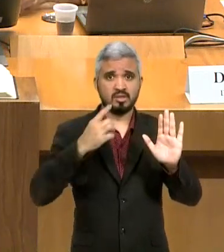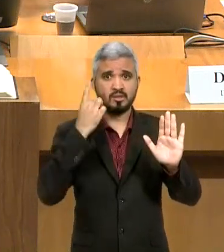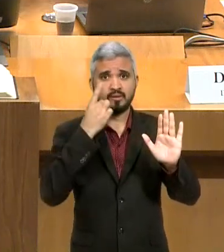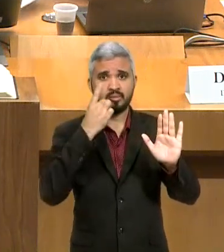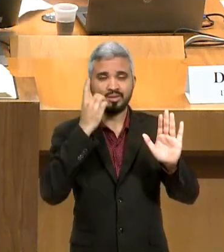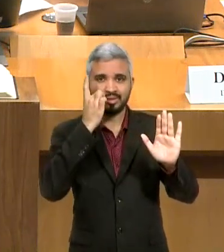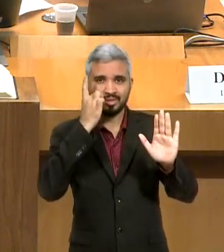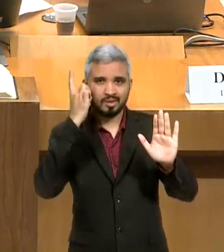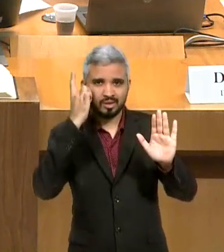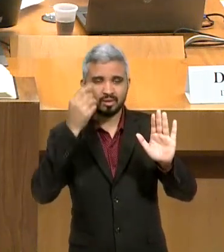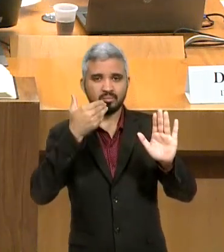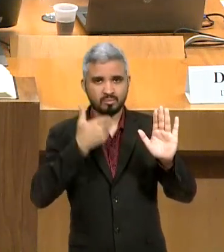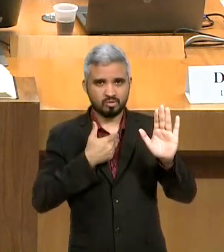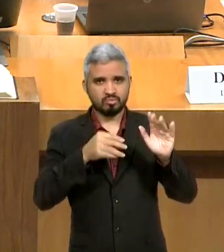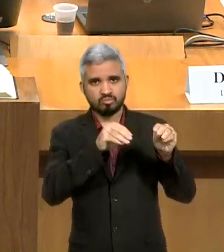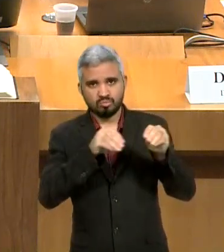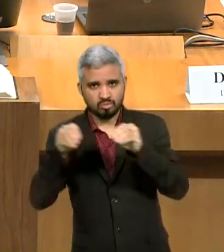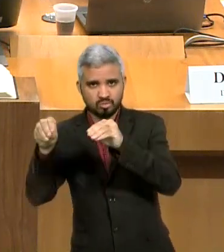Daniela.